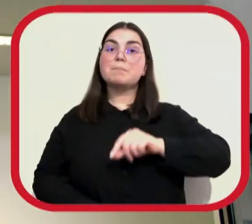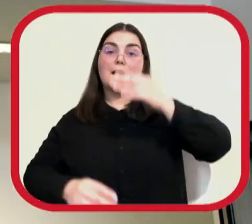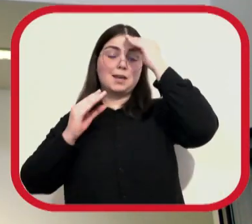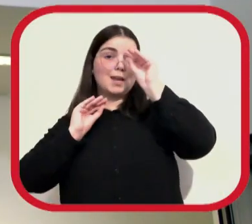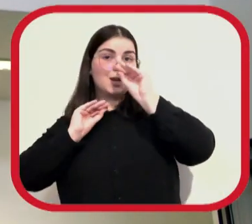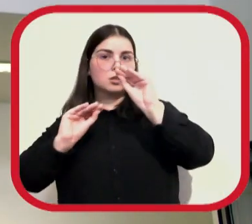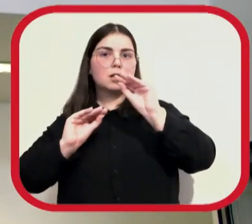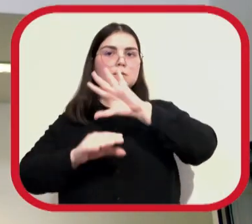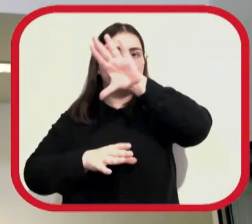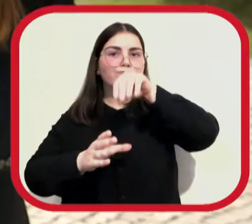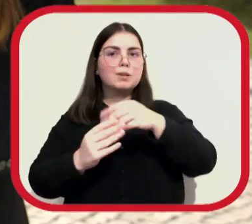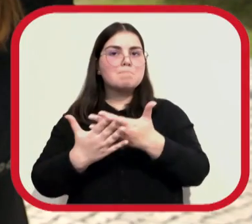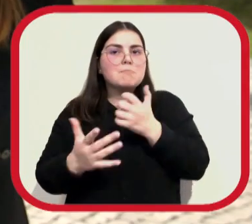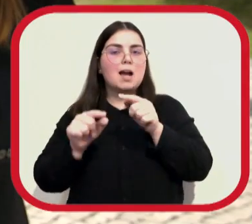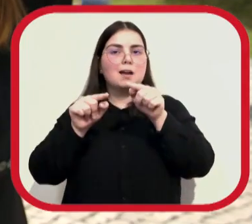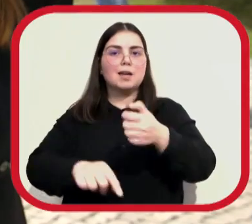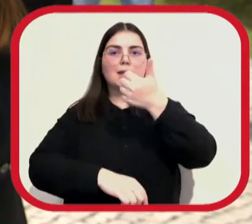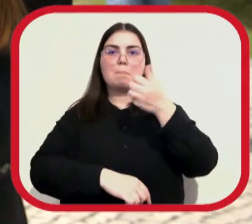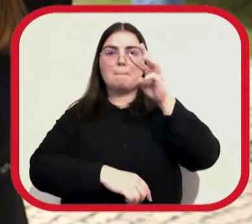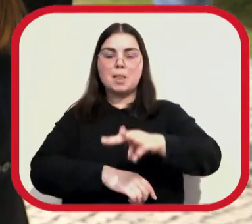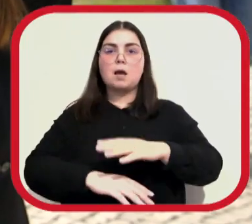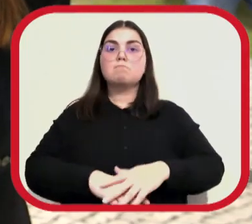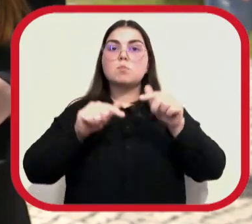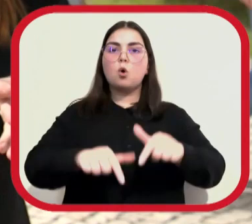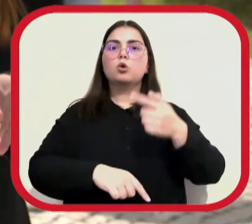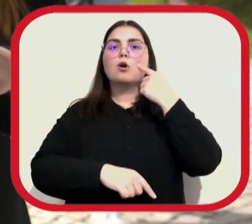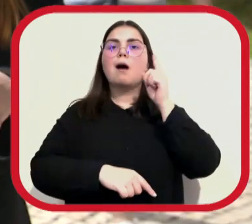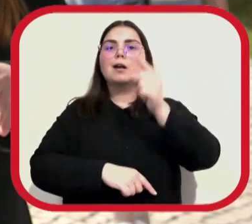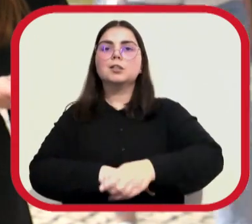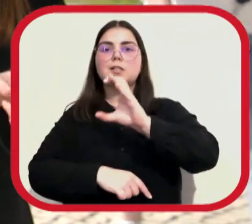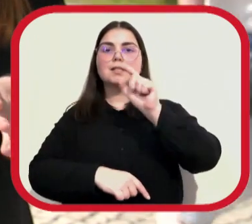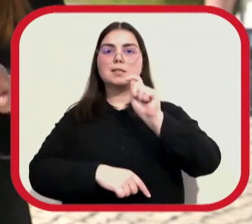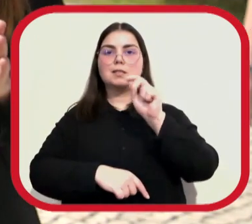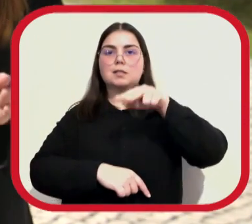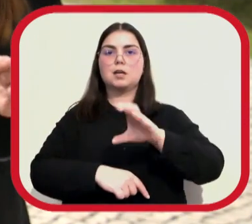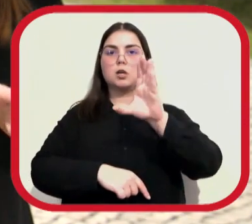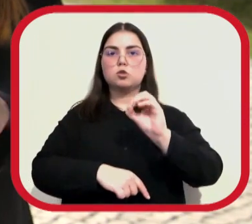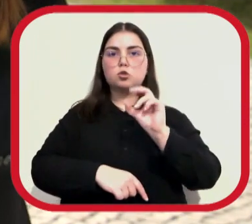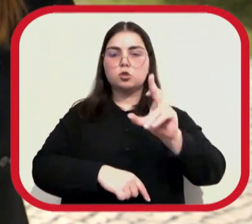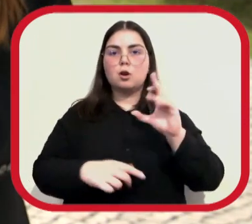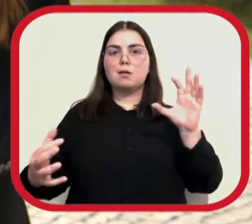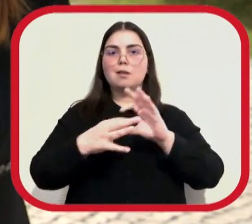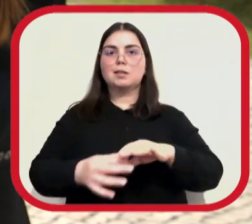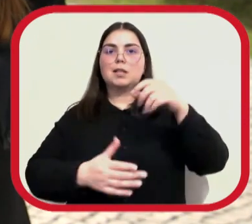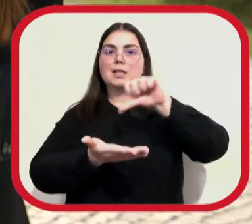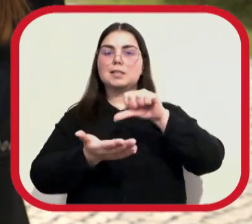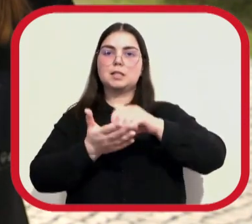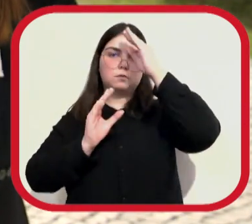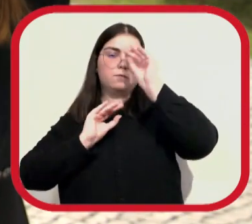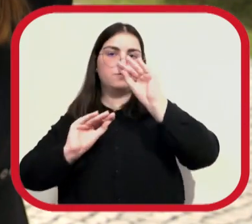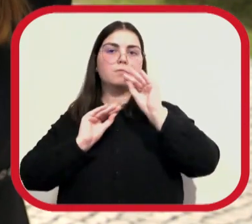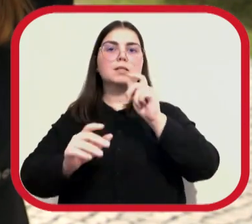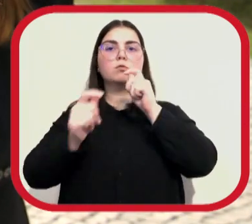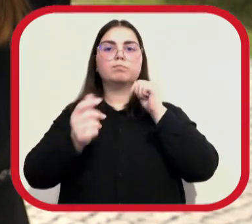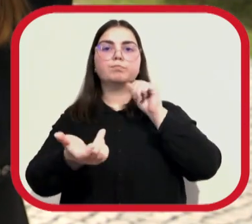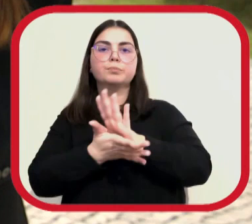A educação também ocupa um lugar de destaque no histórico bairro de Belém. Hoje conhecemos o Senjor, o Centro de Formação de Jornalistas, que se tornou